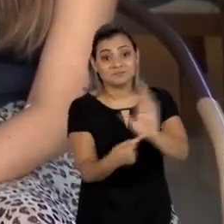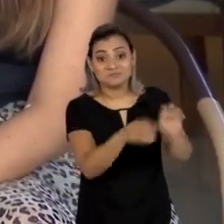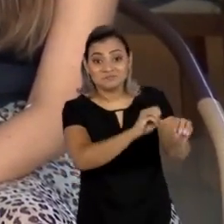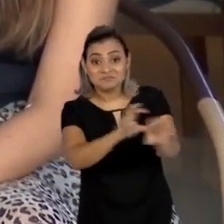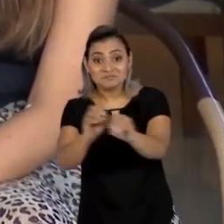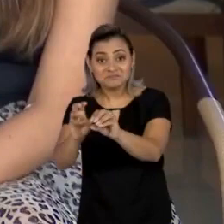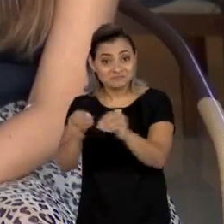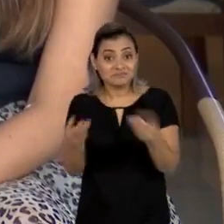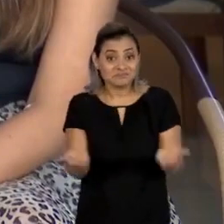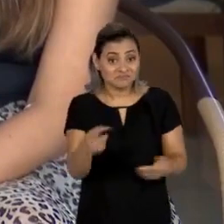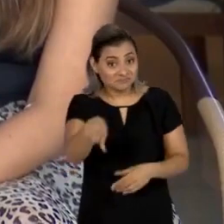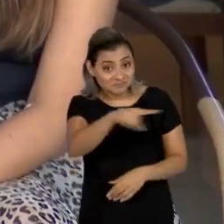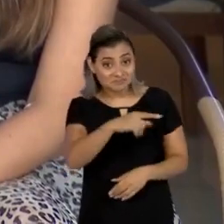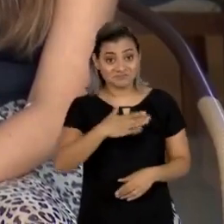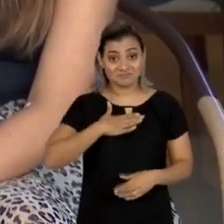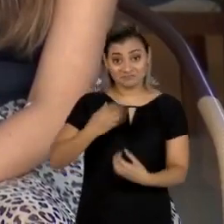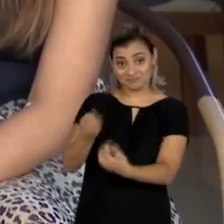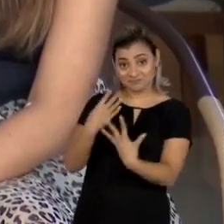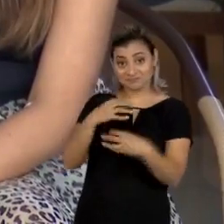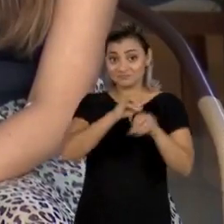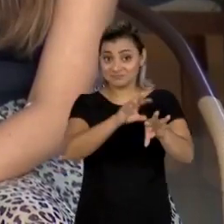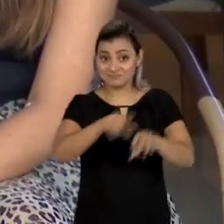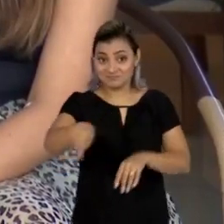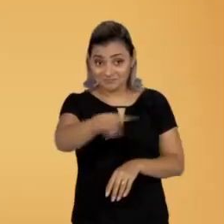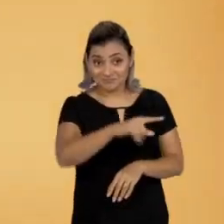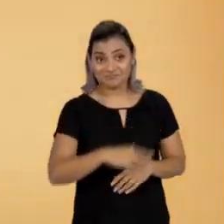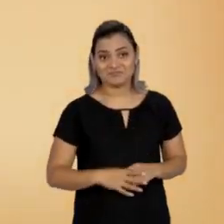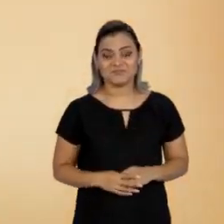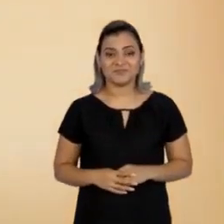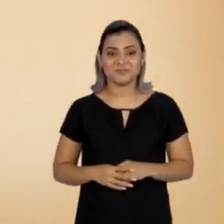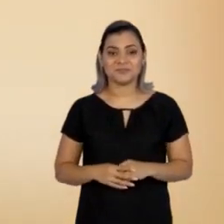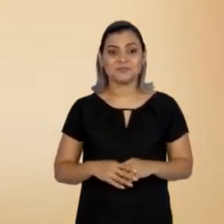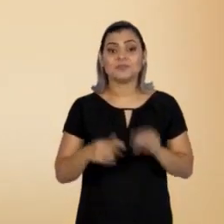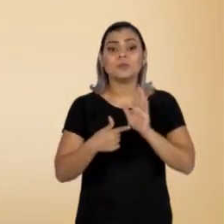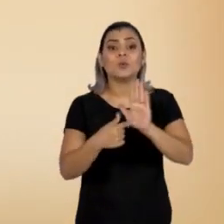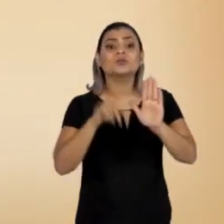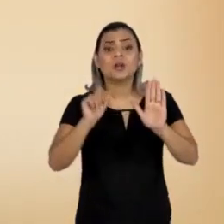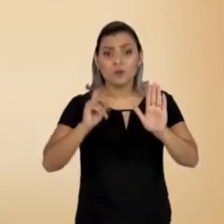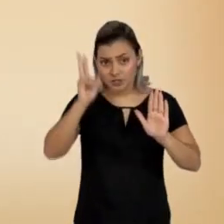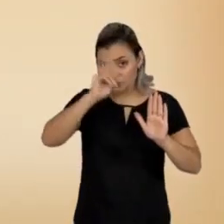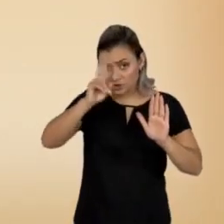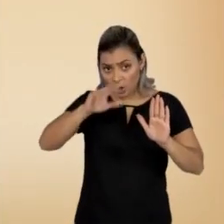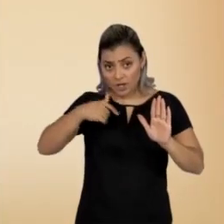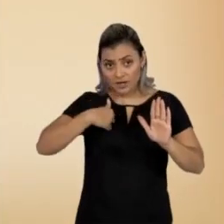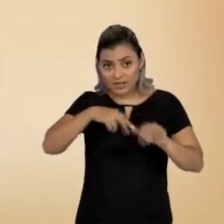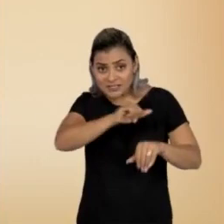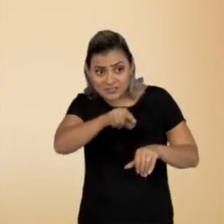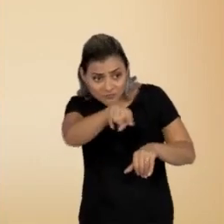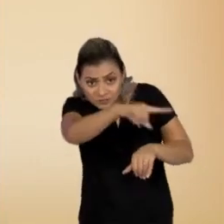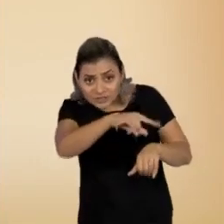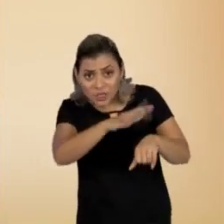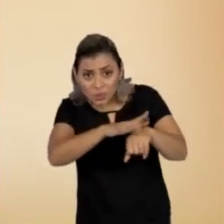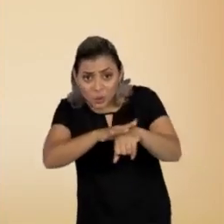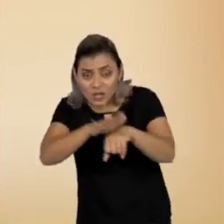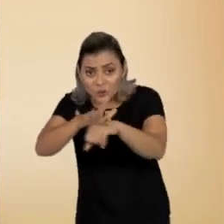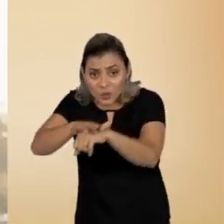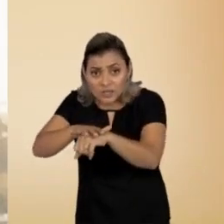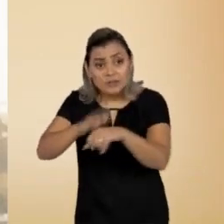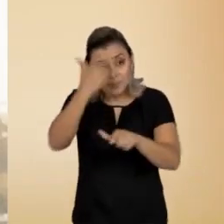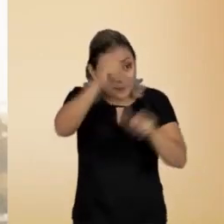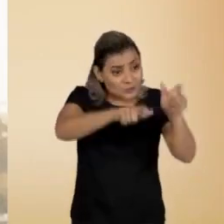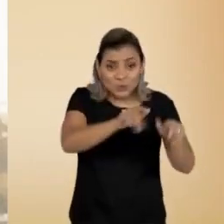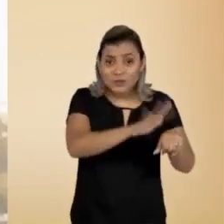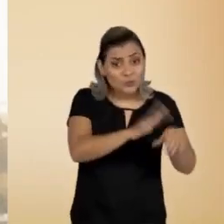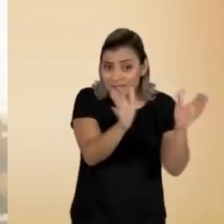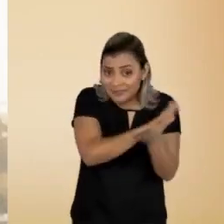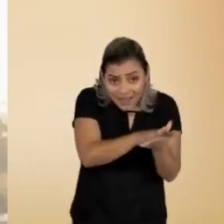mundo, inclusive para mim e para você. Registrar uma história para que quem é doente, para quem é saudável, para quem